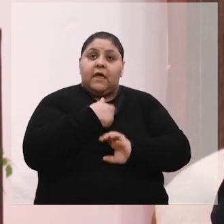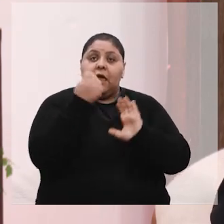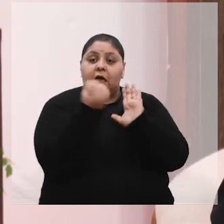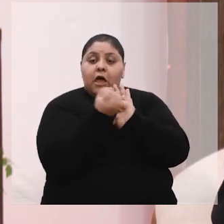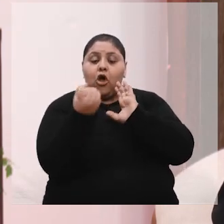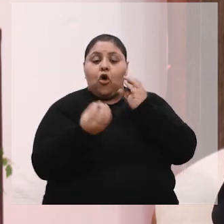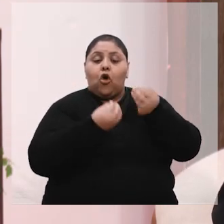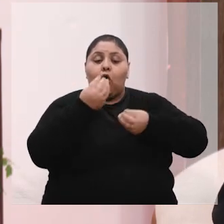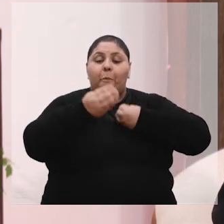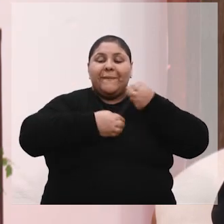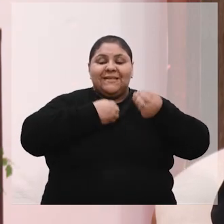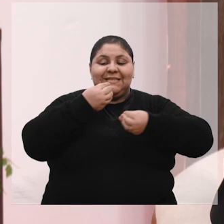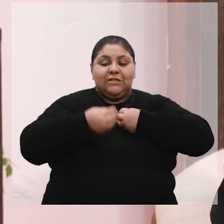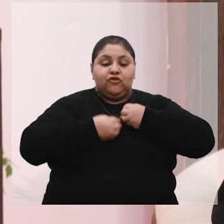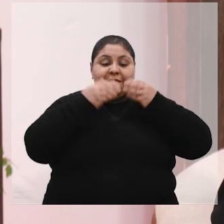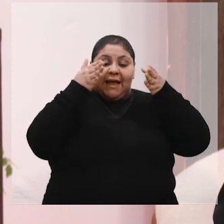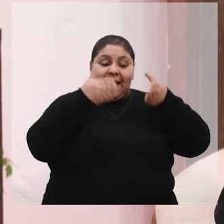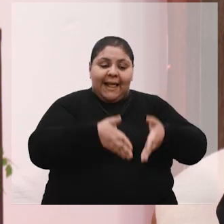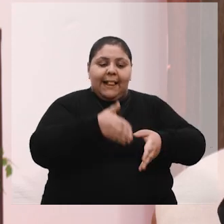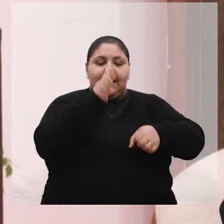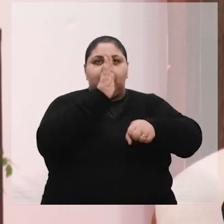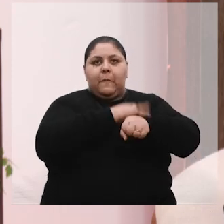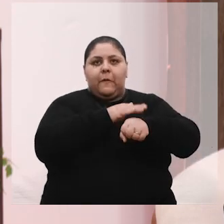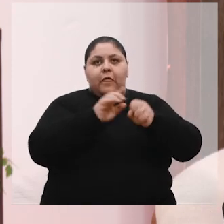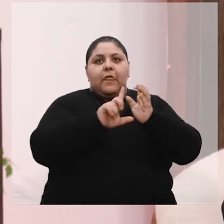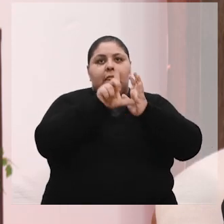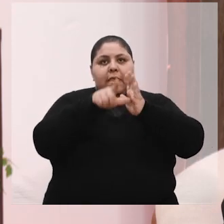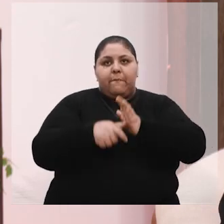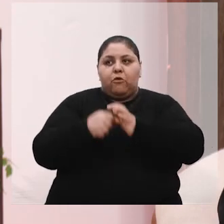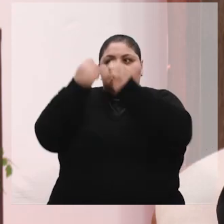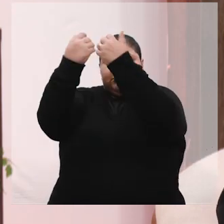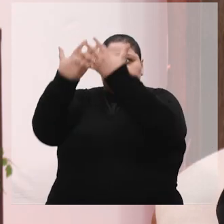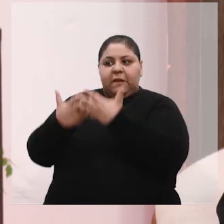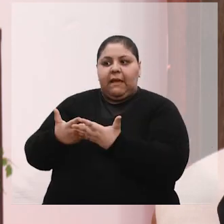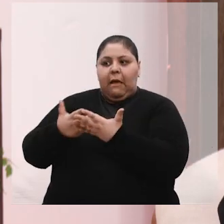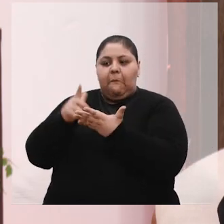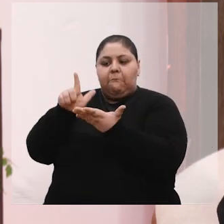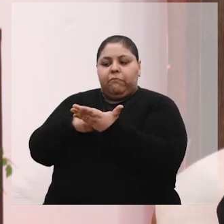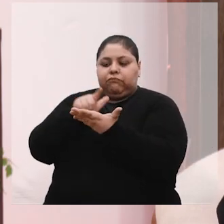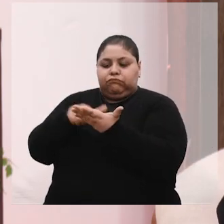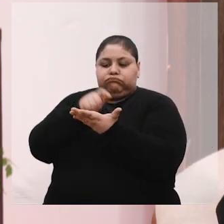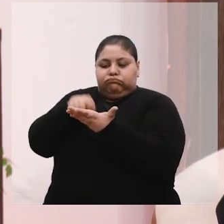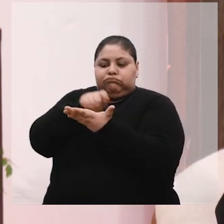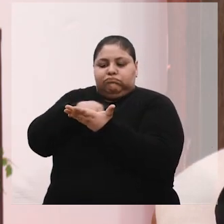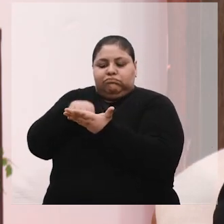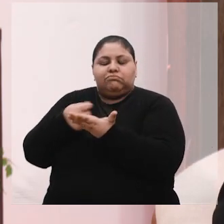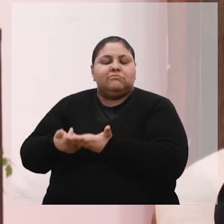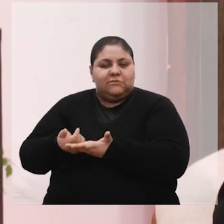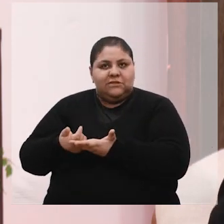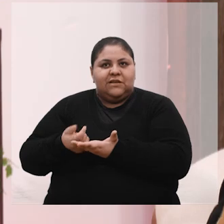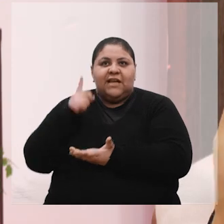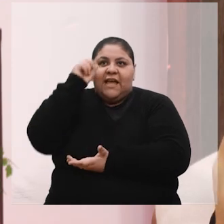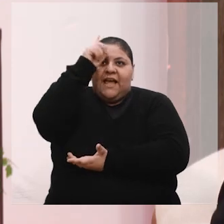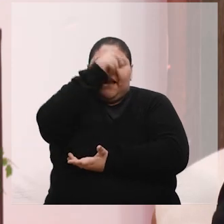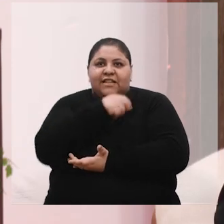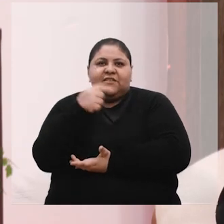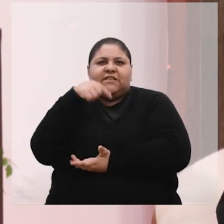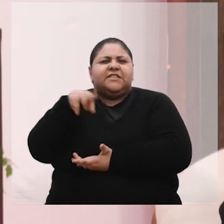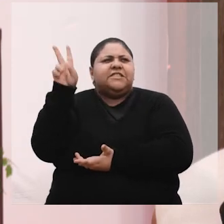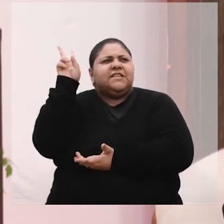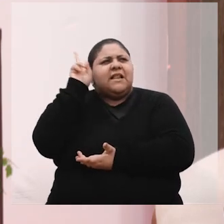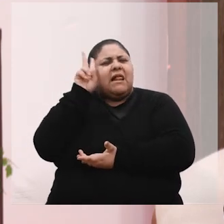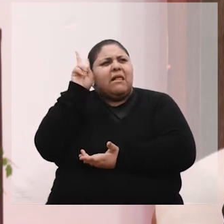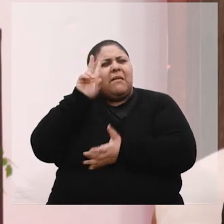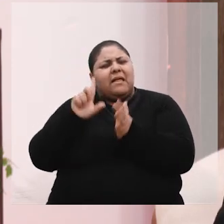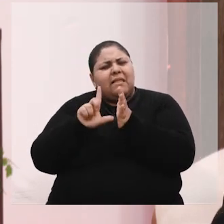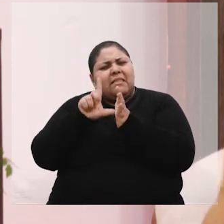me sentindo naquele momento. Para que depois eu consiga escrever isso. Porque é muito difícil a gente lembrar depois de muito